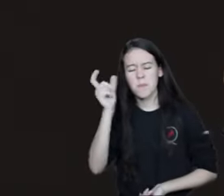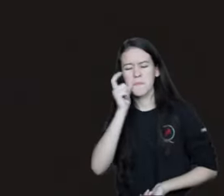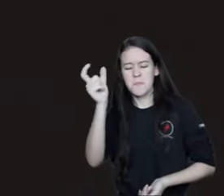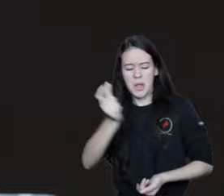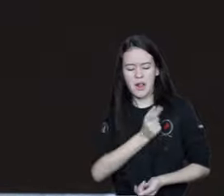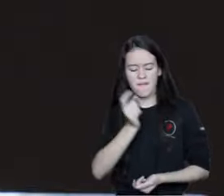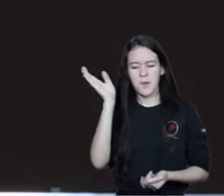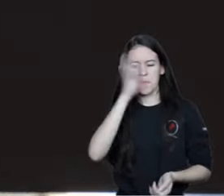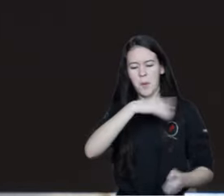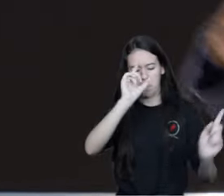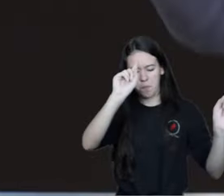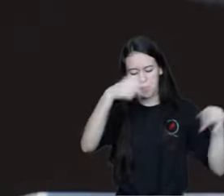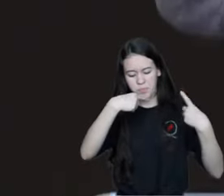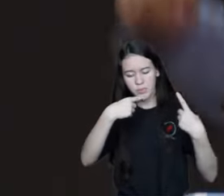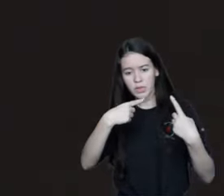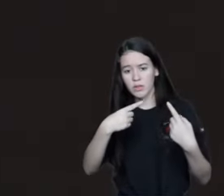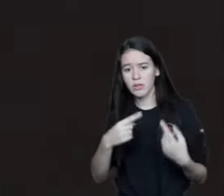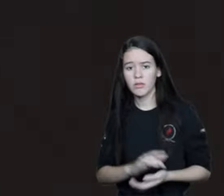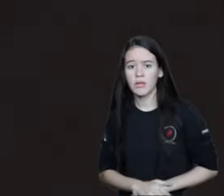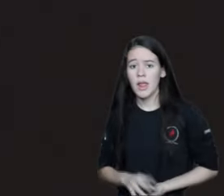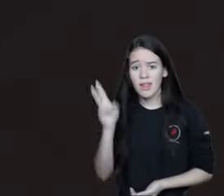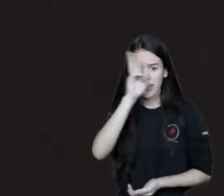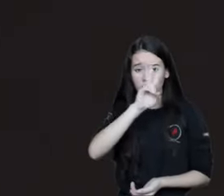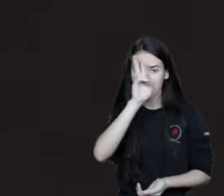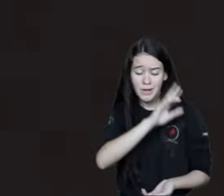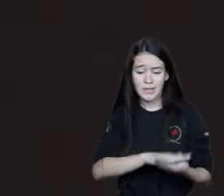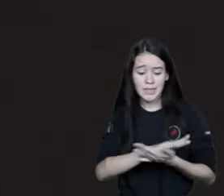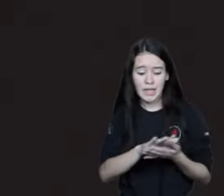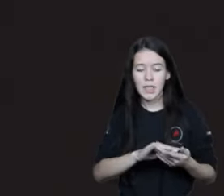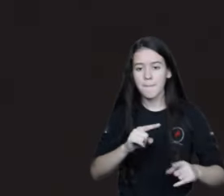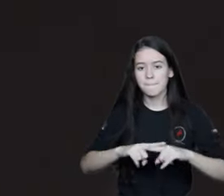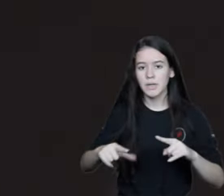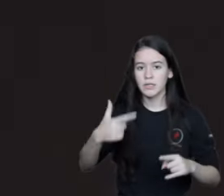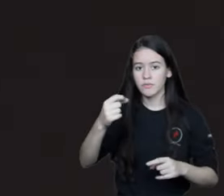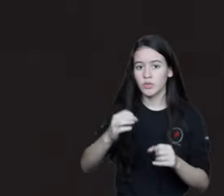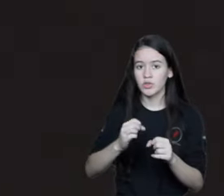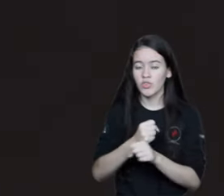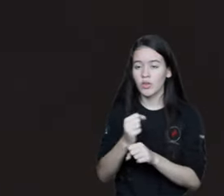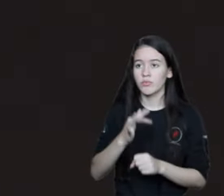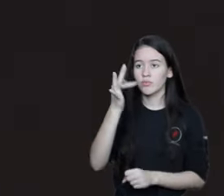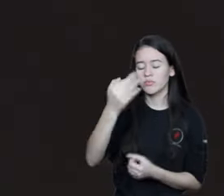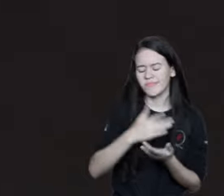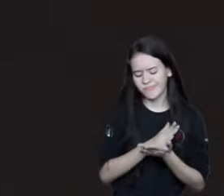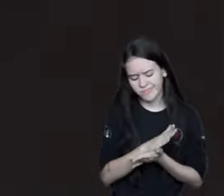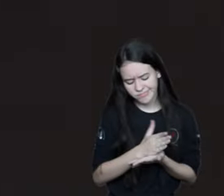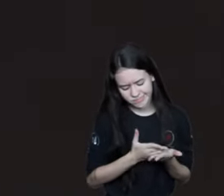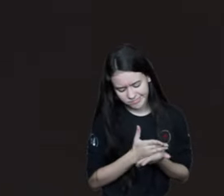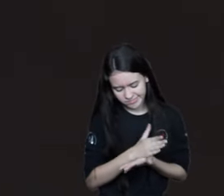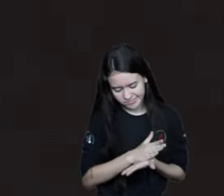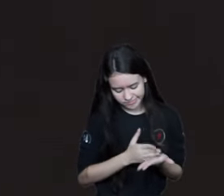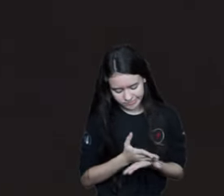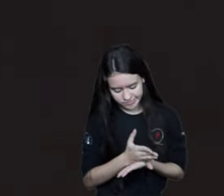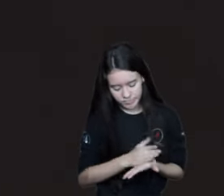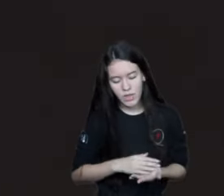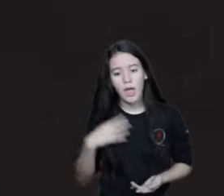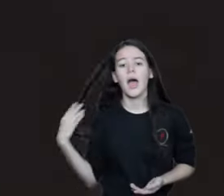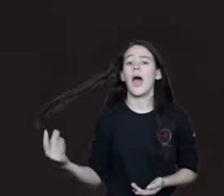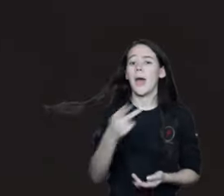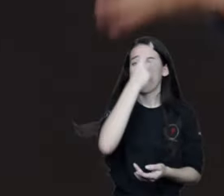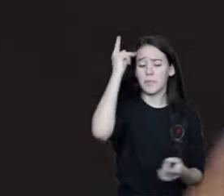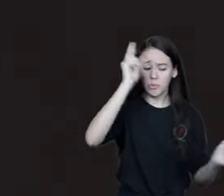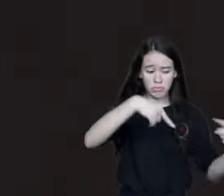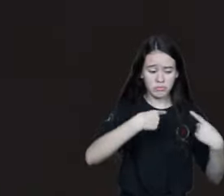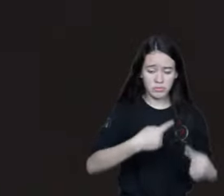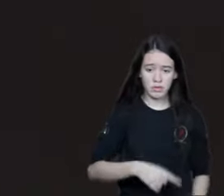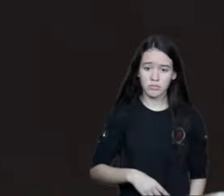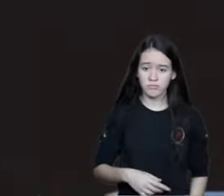te fez mal fez uma desgraça nem se lembra mais mas há 20 anos isso perturba você e a pessoa que se